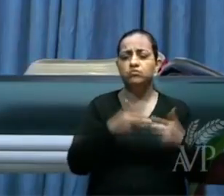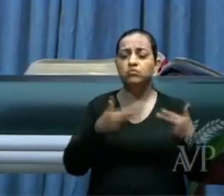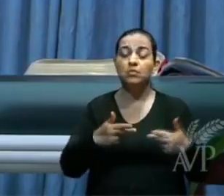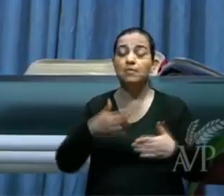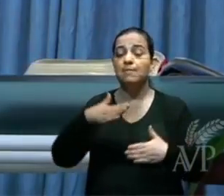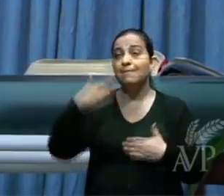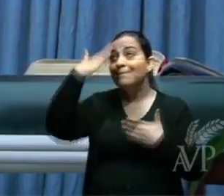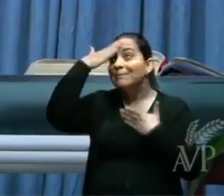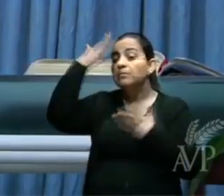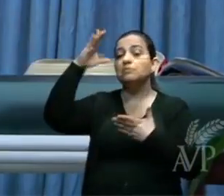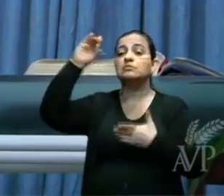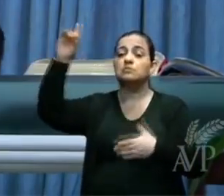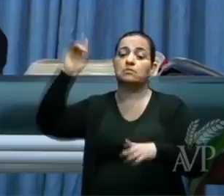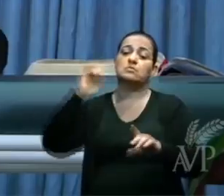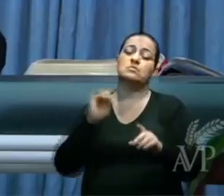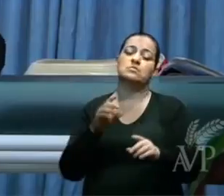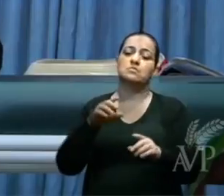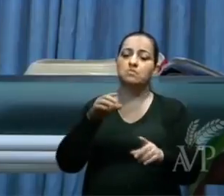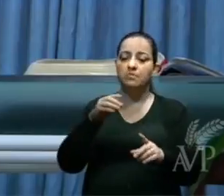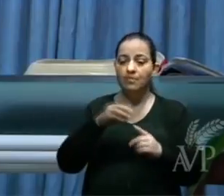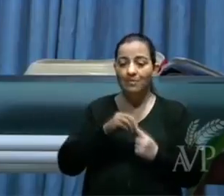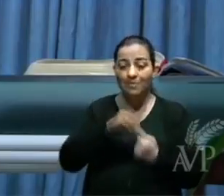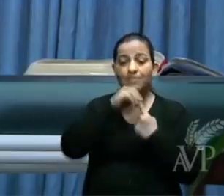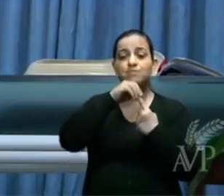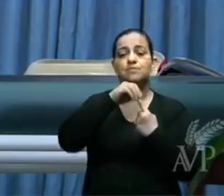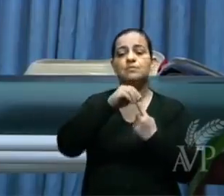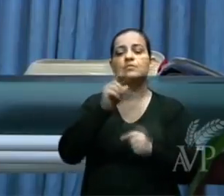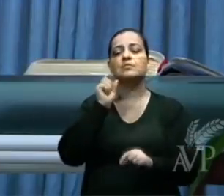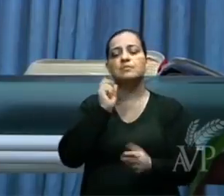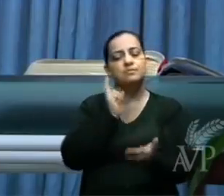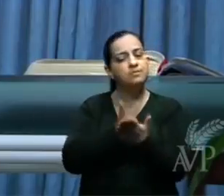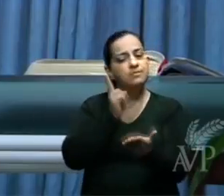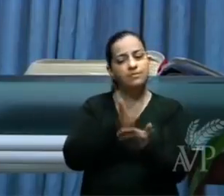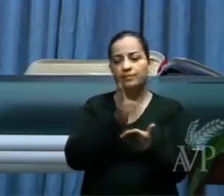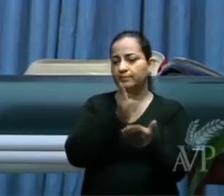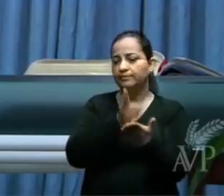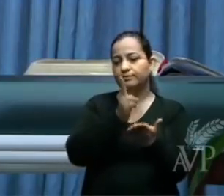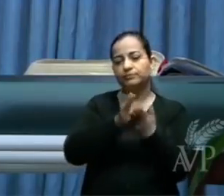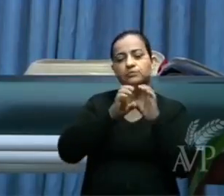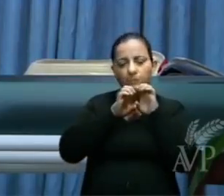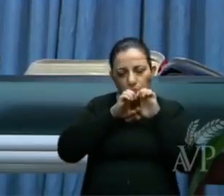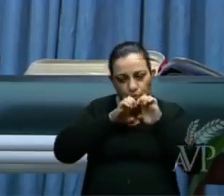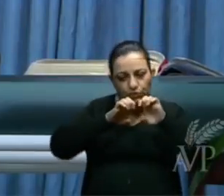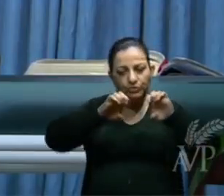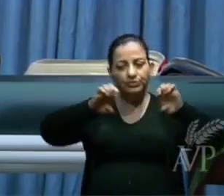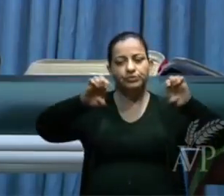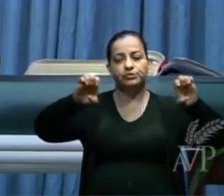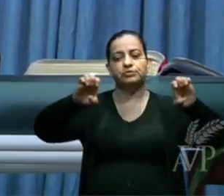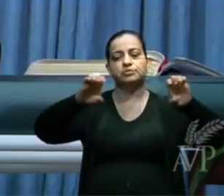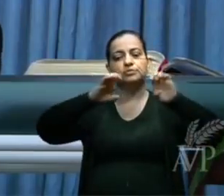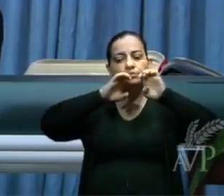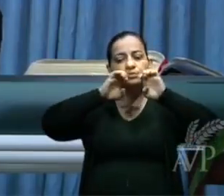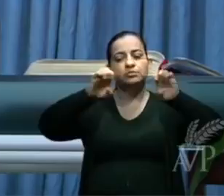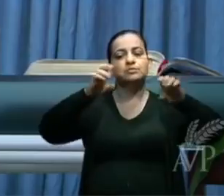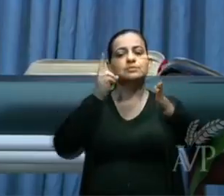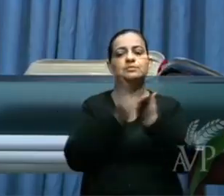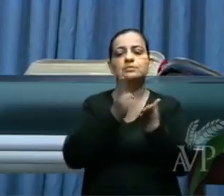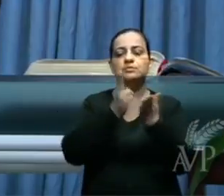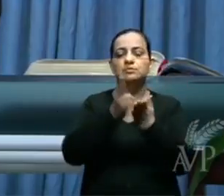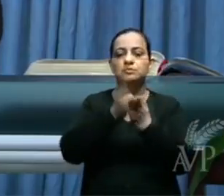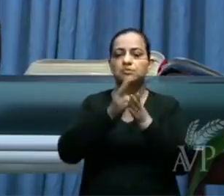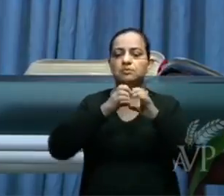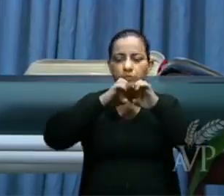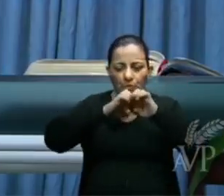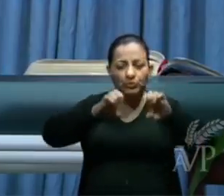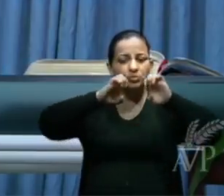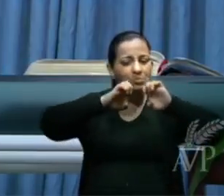graças a deus a nossa prioridade sempre foi o evangelismo empurrar a